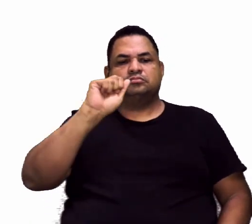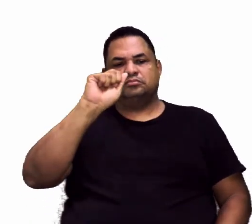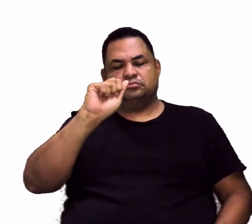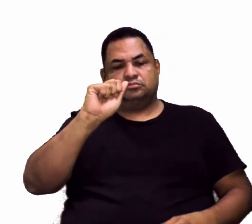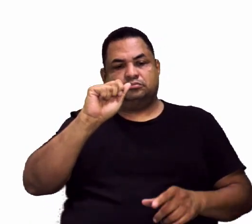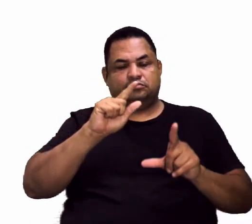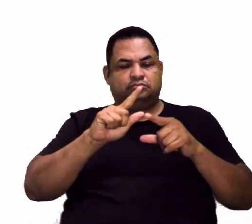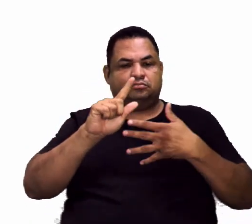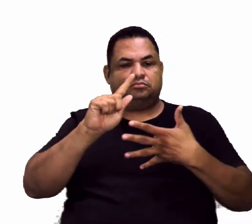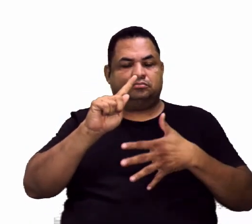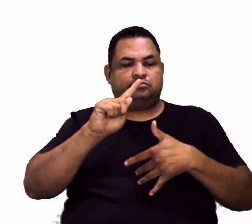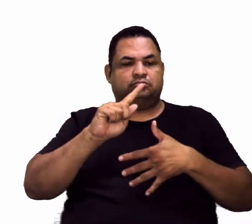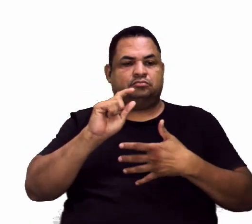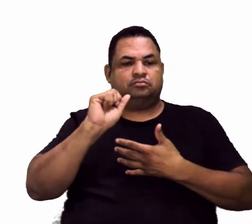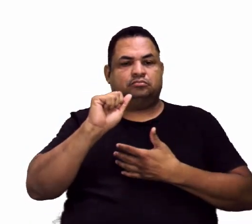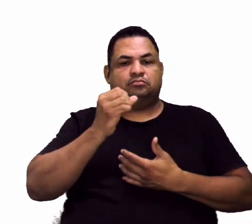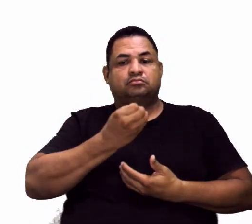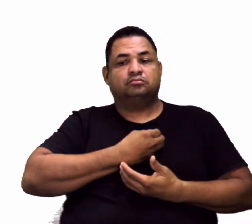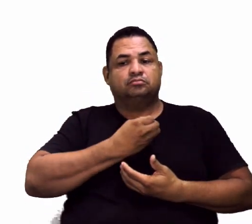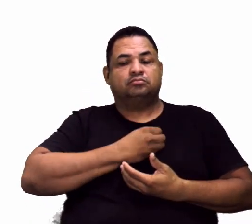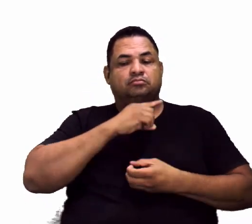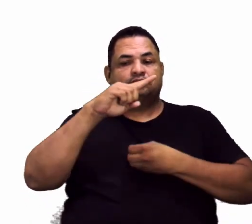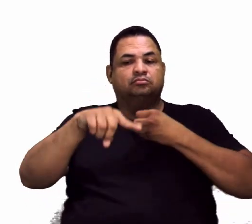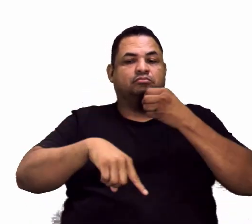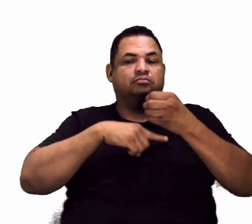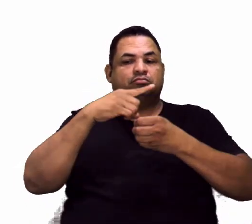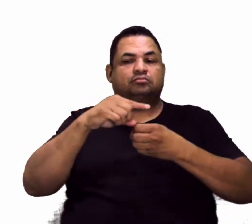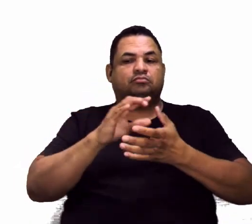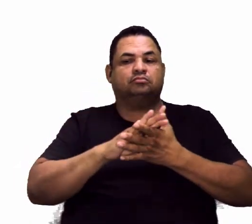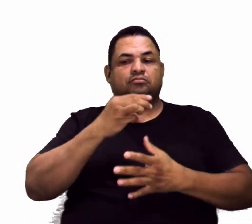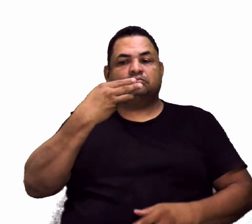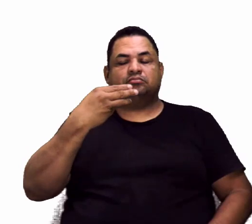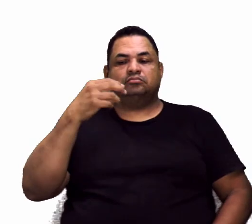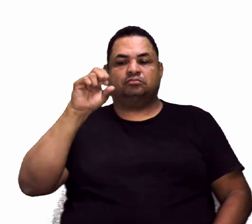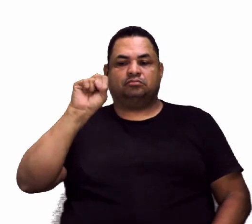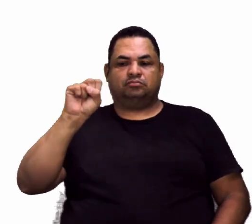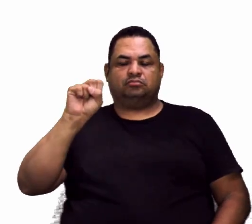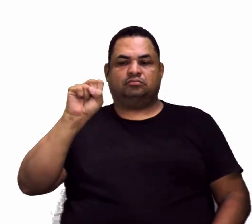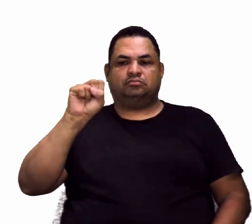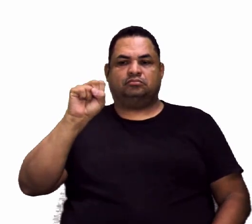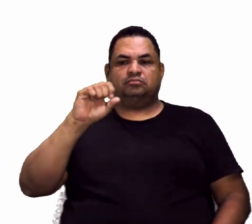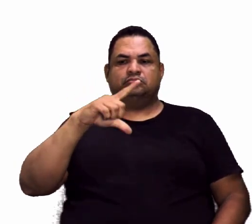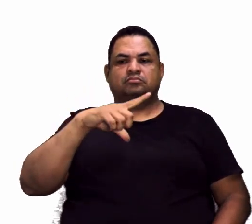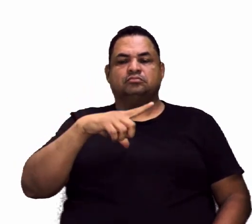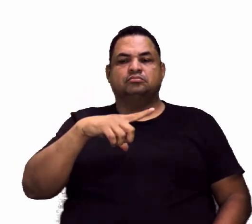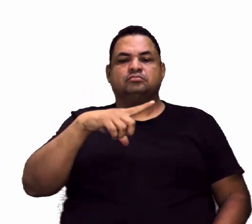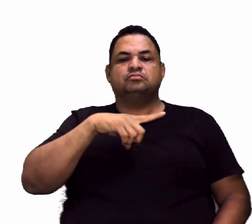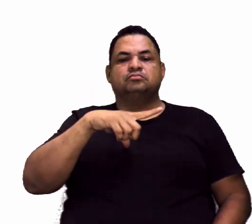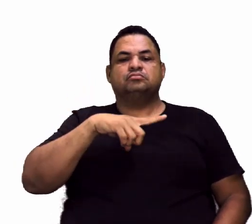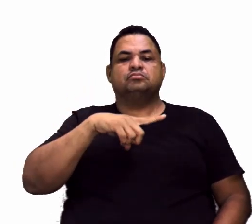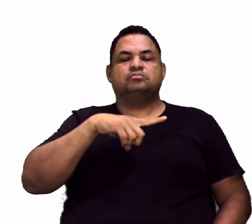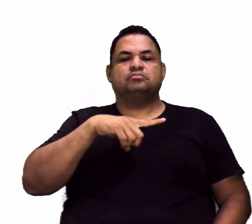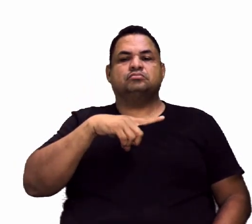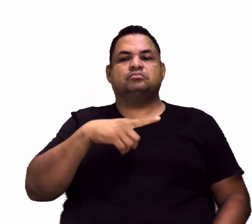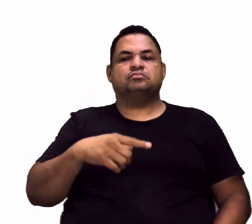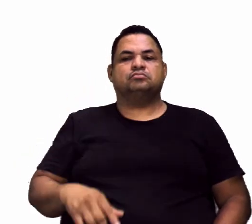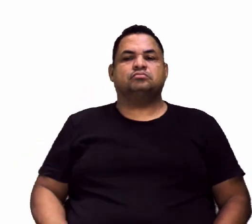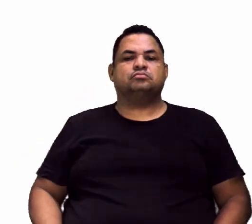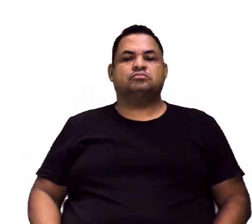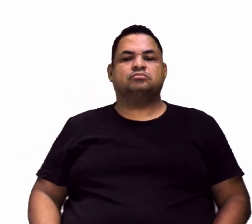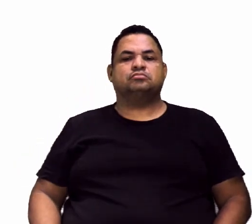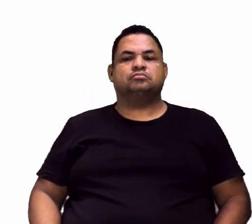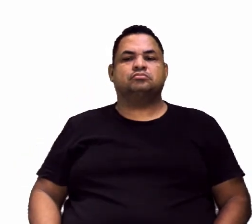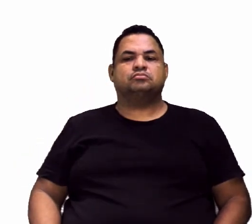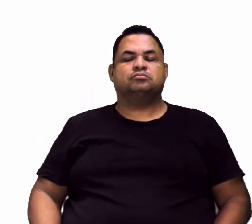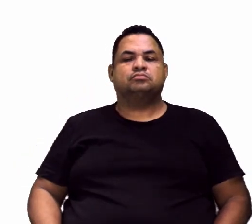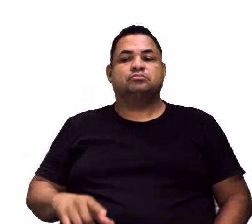A, lembrando que o número atômico dele é 38, mas ele tem que carga? Ele apresenta carga